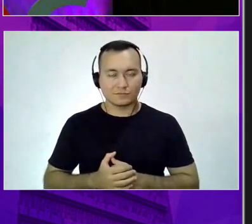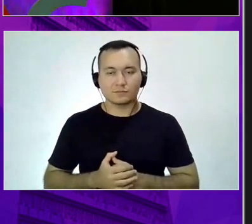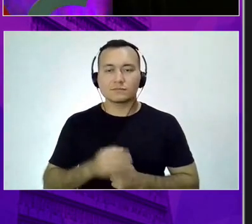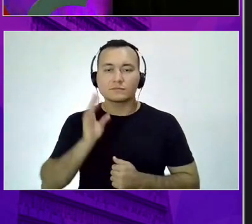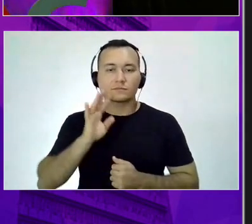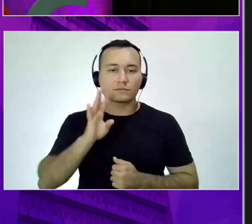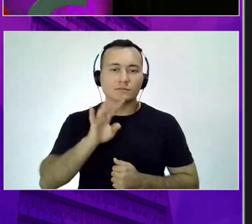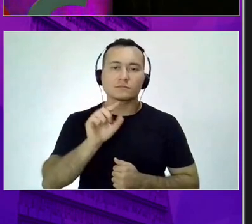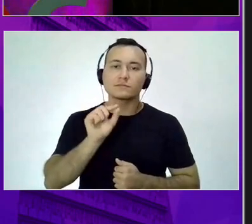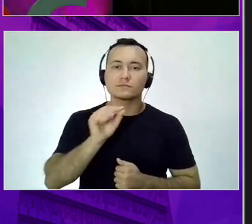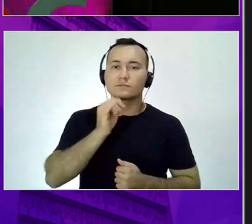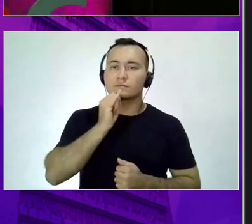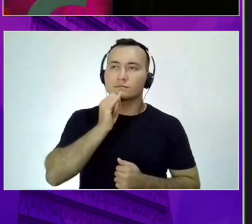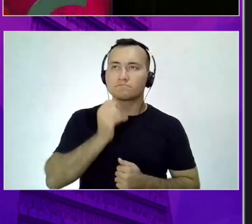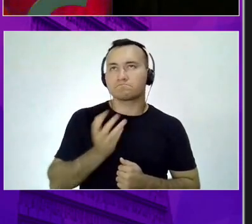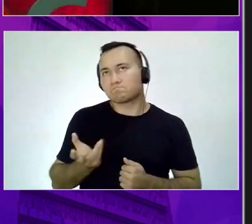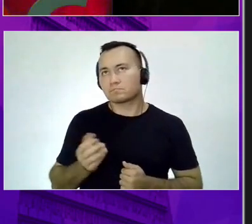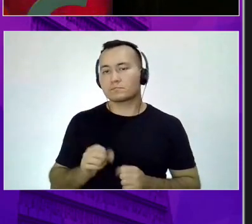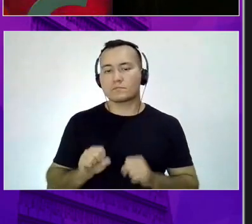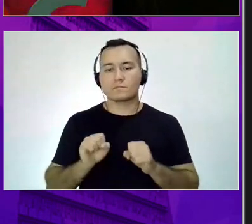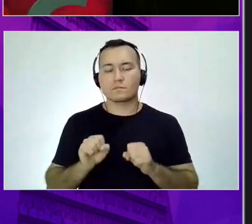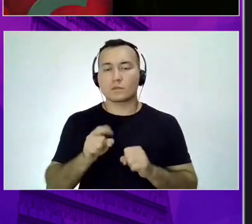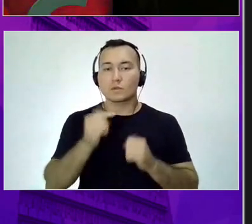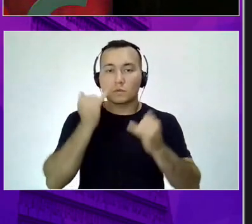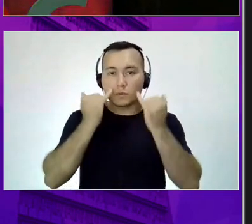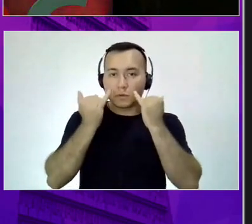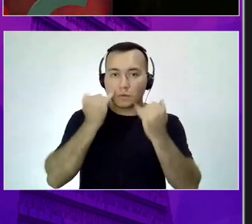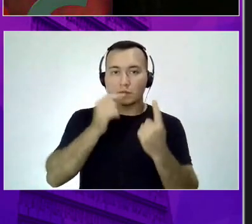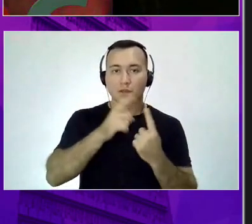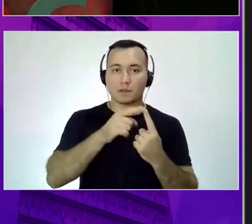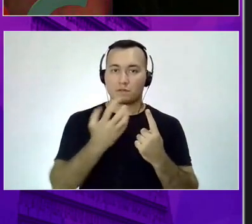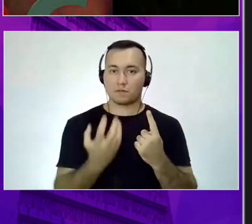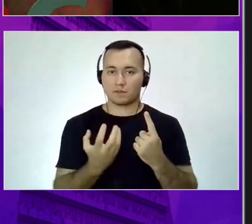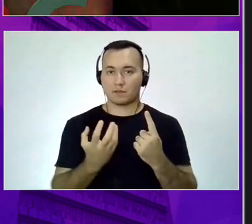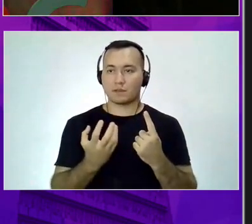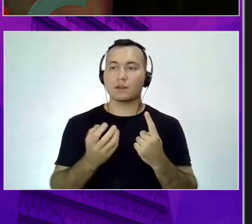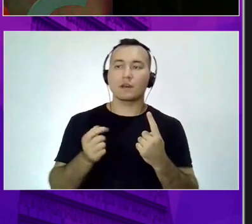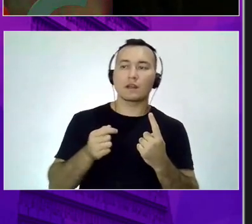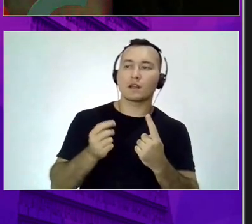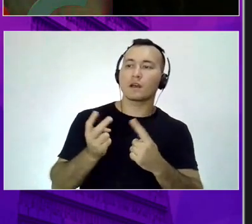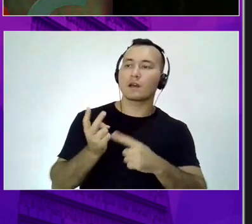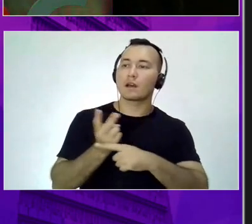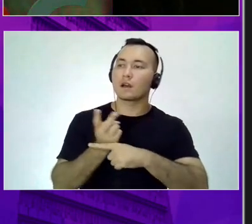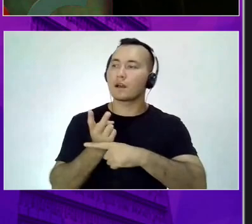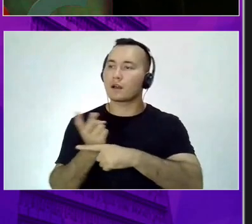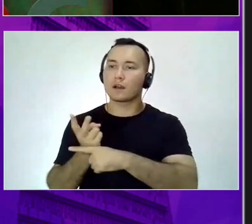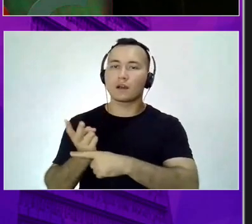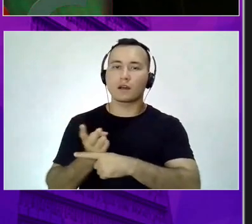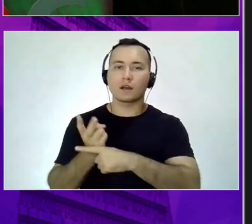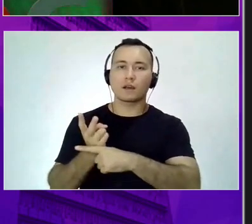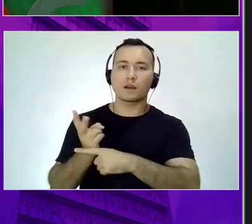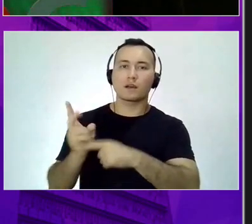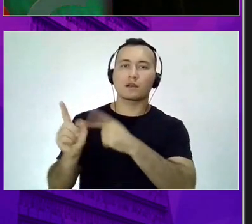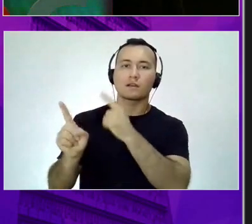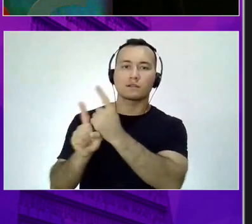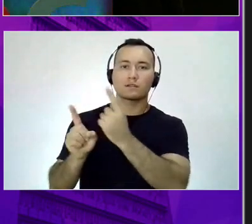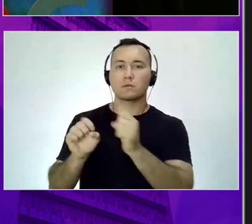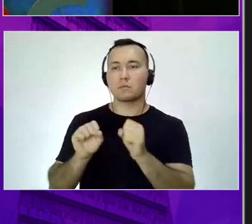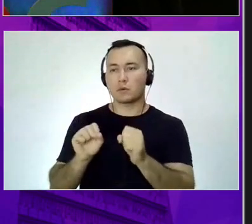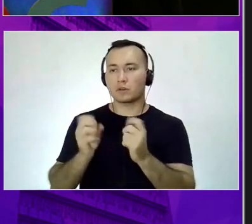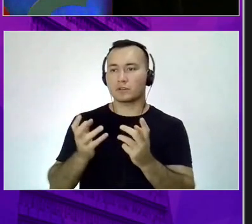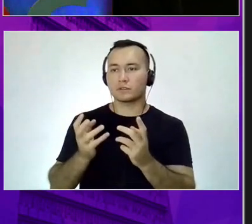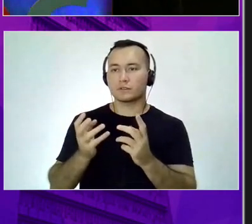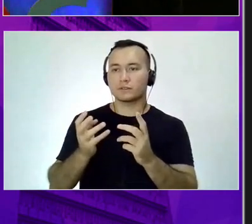por exemplo, extrair uma determinada informação. Então, tem tudo, desde streaming até processamento em